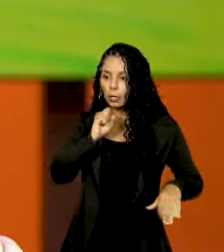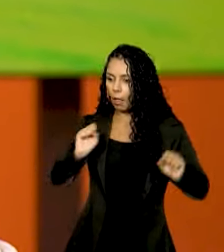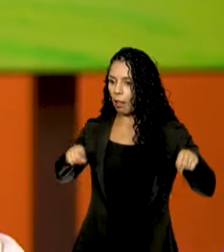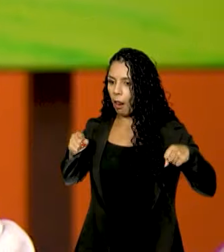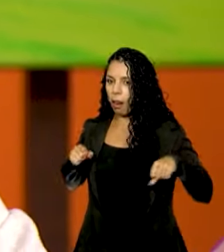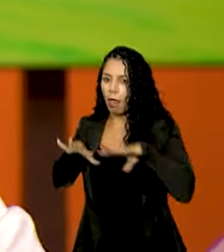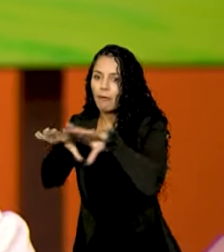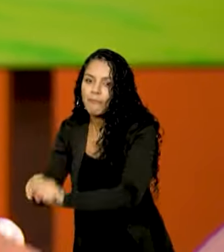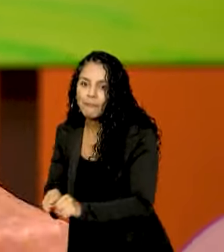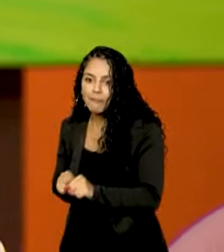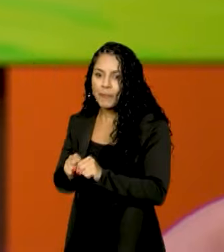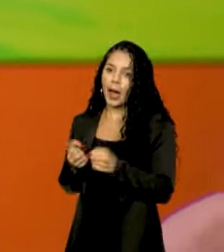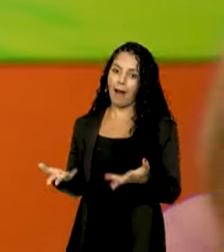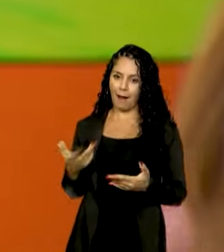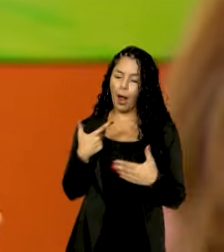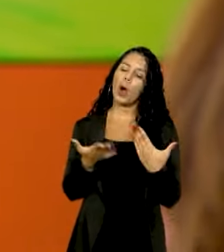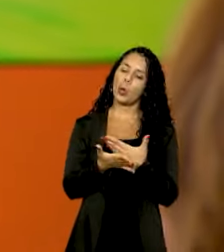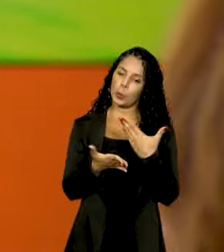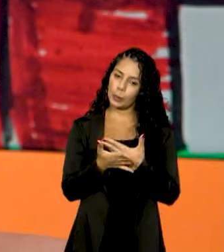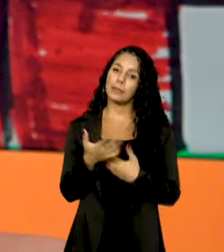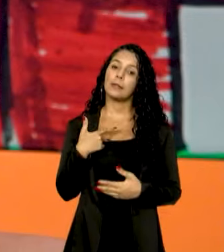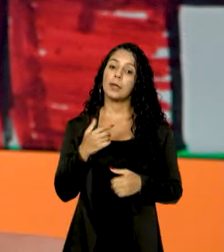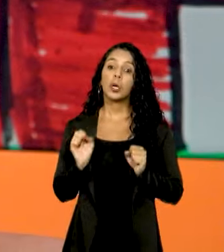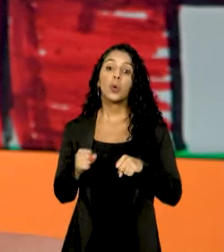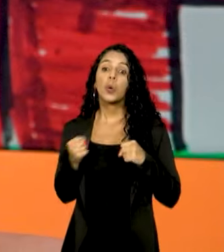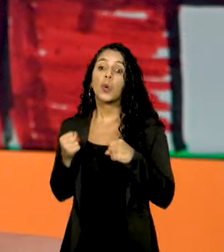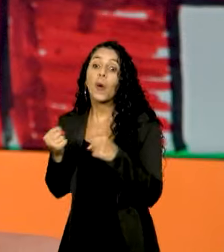para o livro. Olha, elas correm que barato,